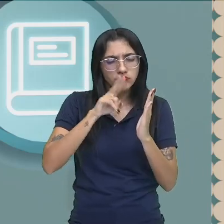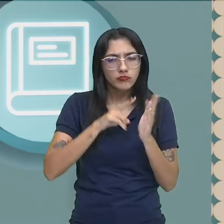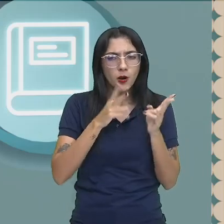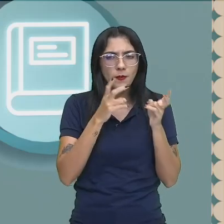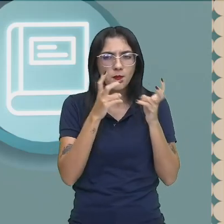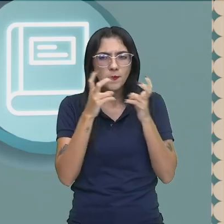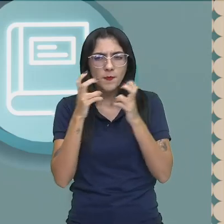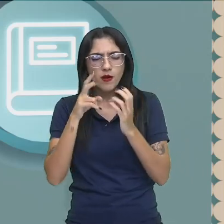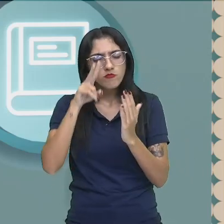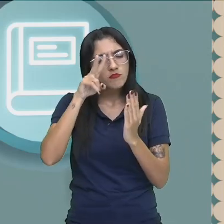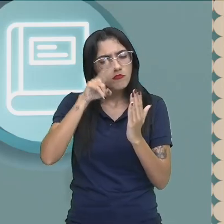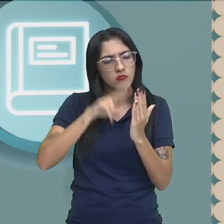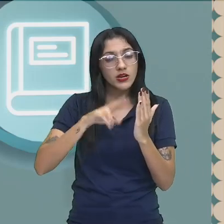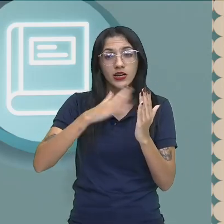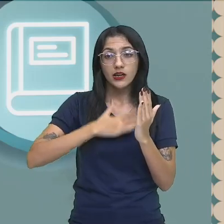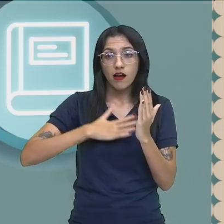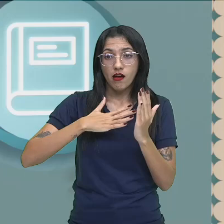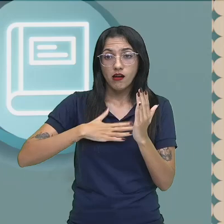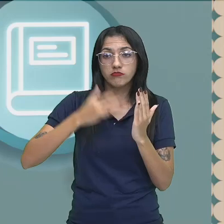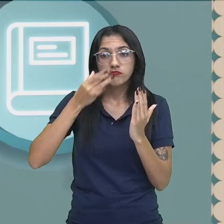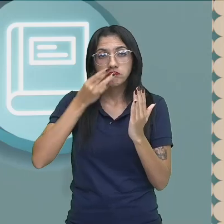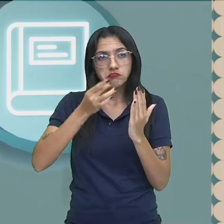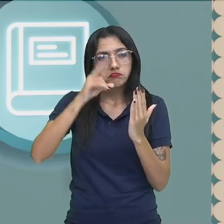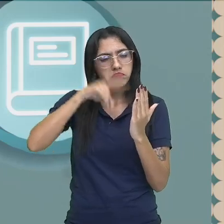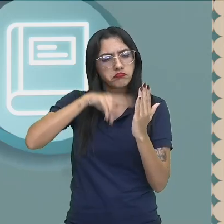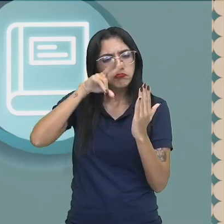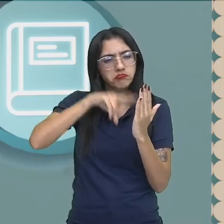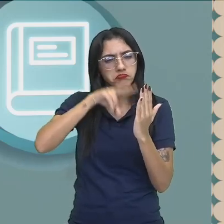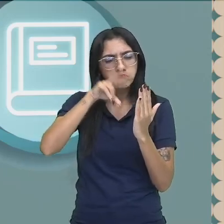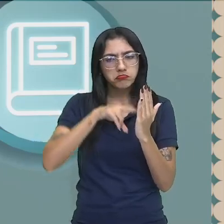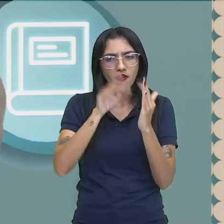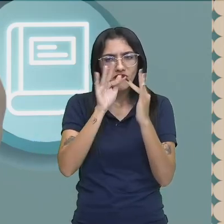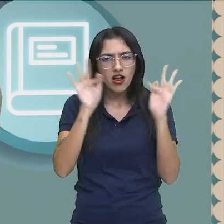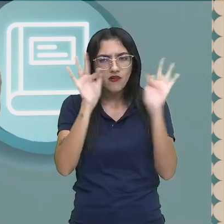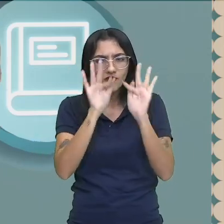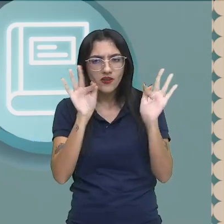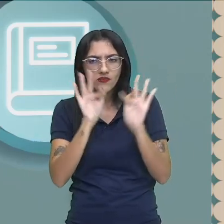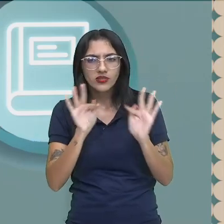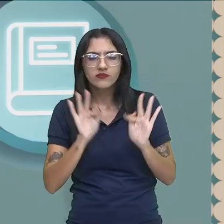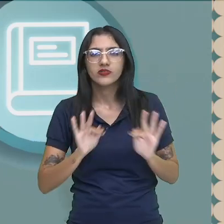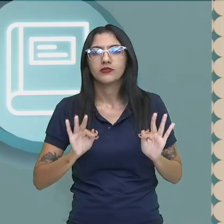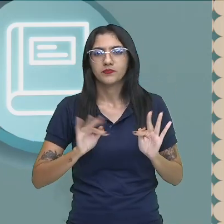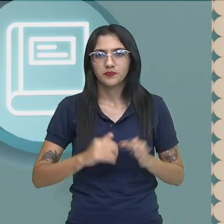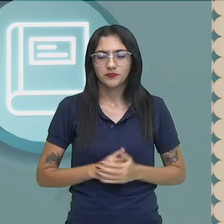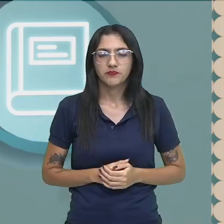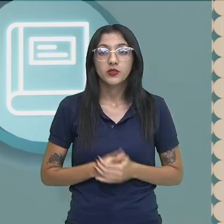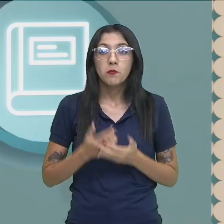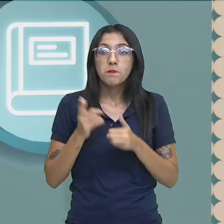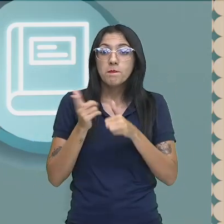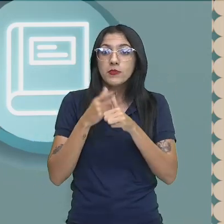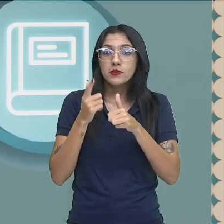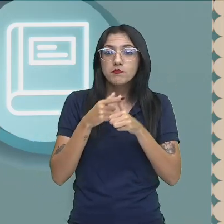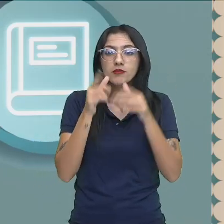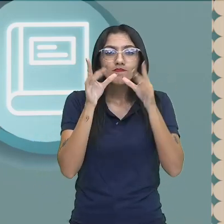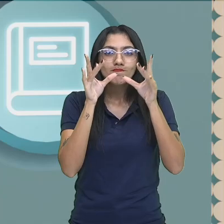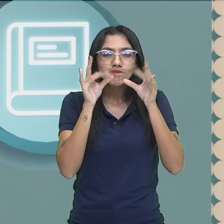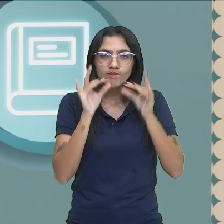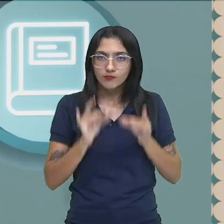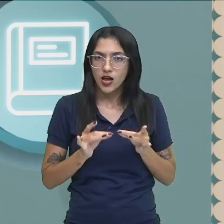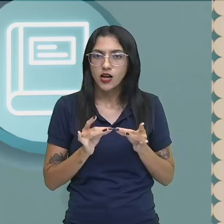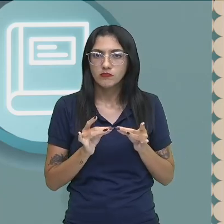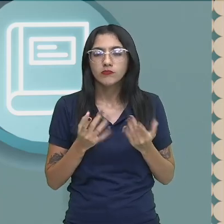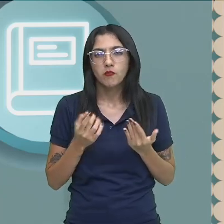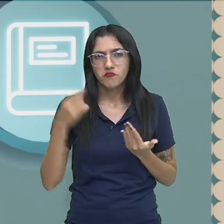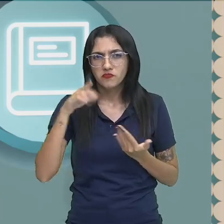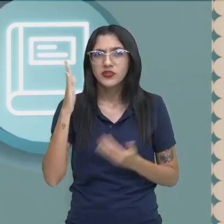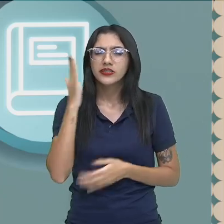verificar, fazer uma leitura atenta das frases, das orações. Primeira coisa que você vai fazer, você